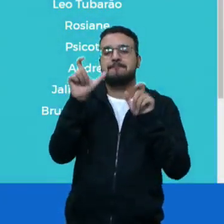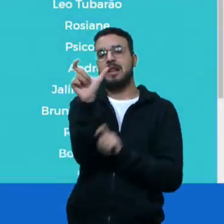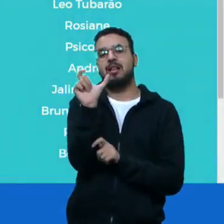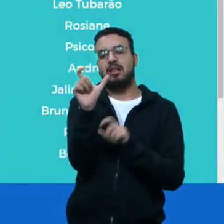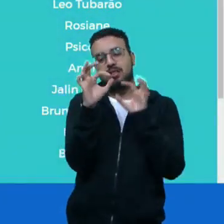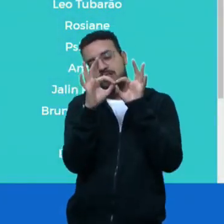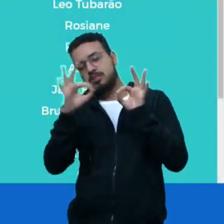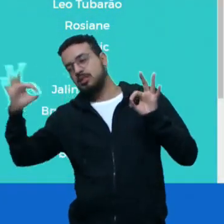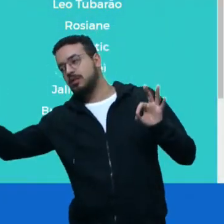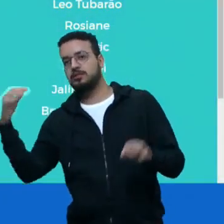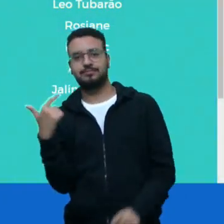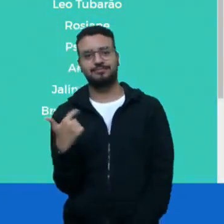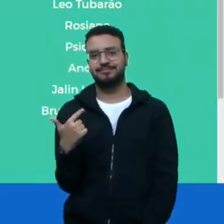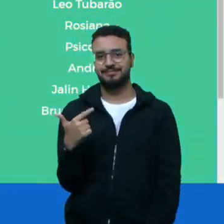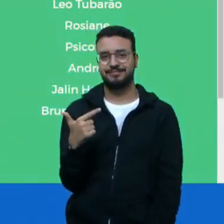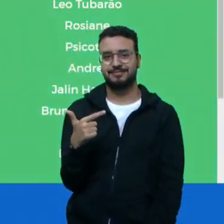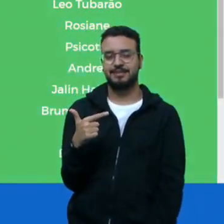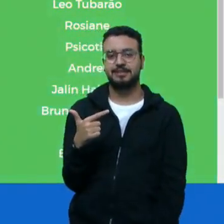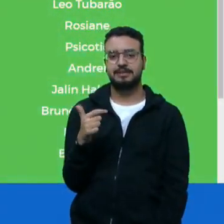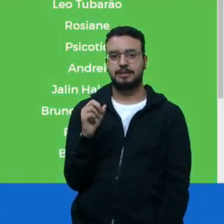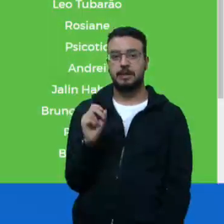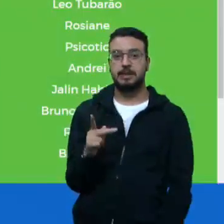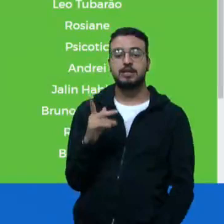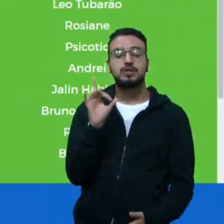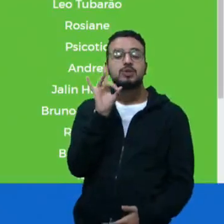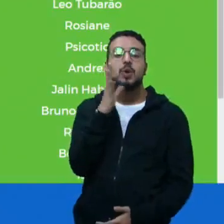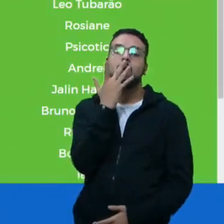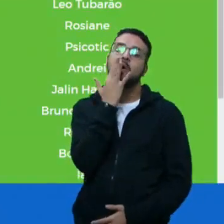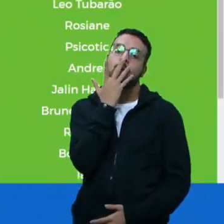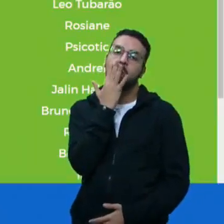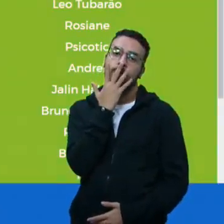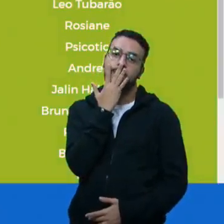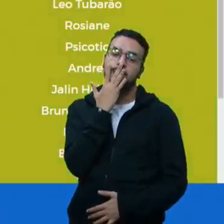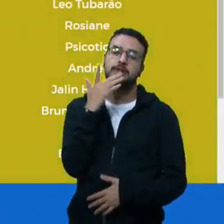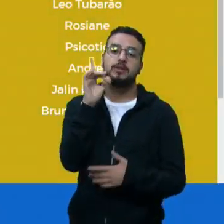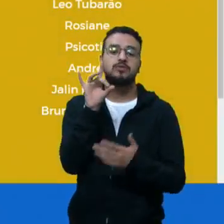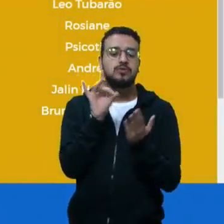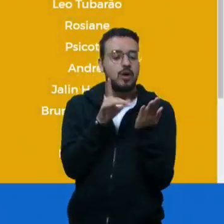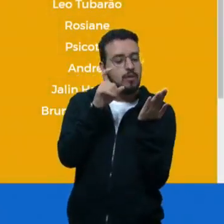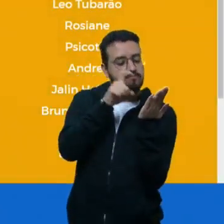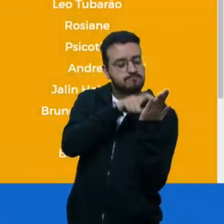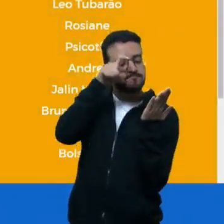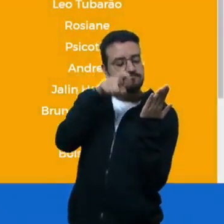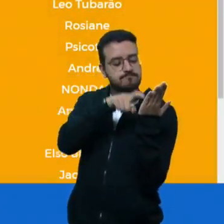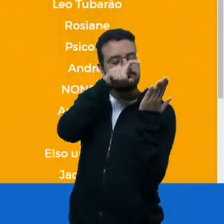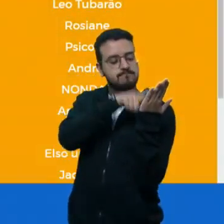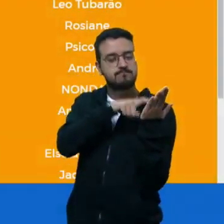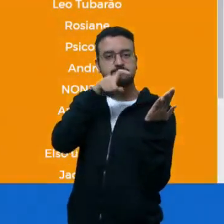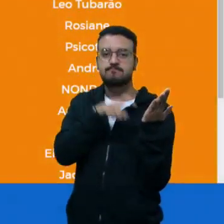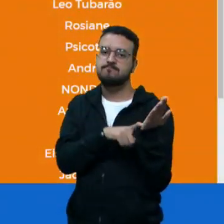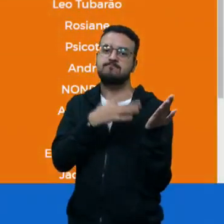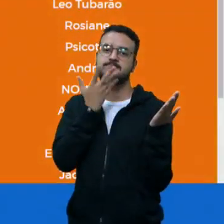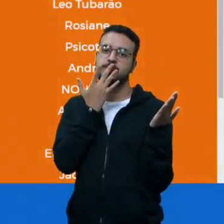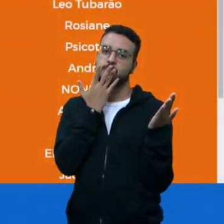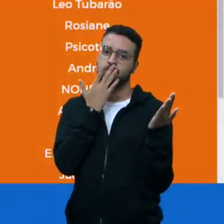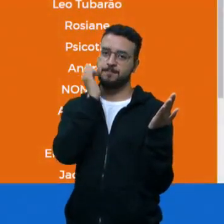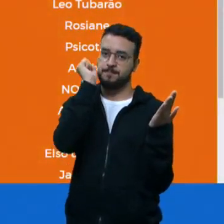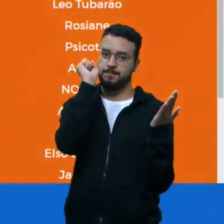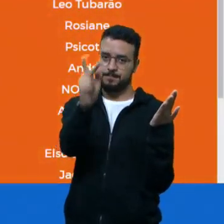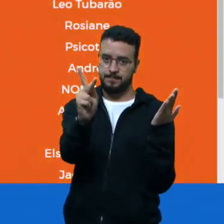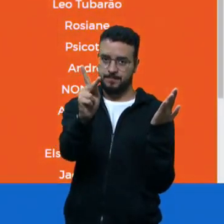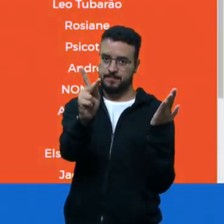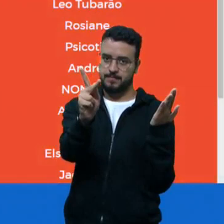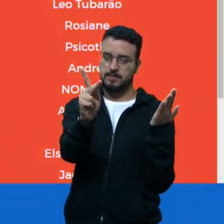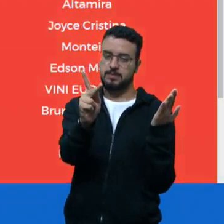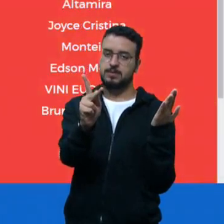da alternativa, tá? Então vai aparecer a cor, então assinala a cor, clica na cor e aí você vai responder, tá